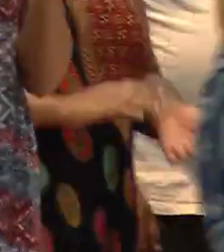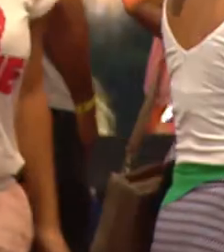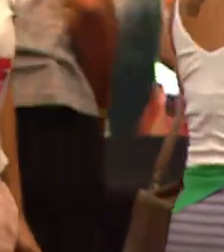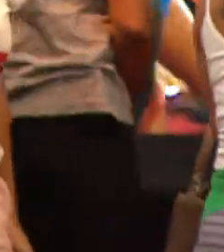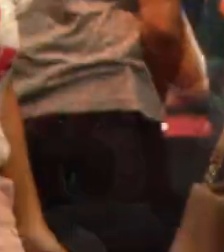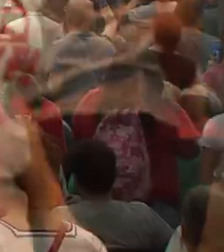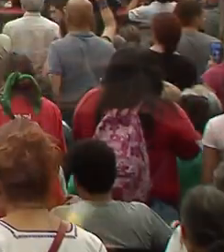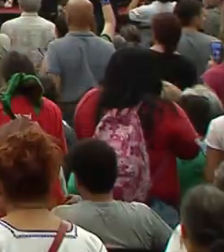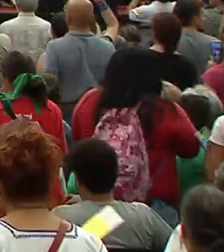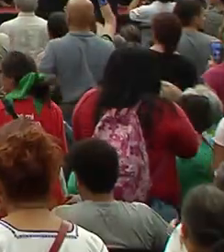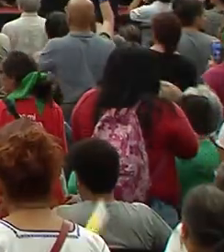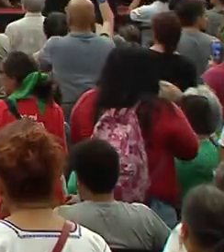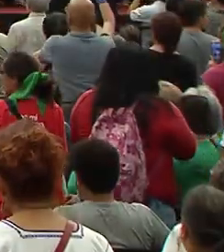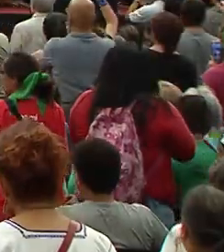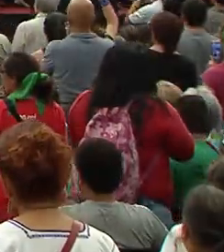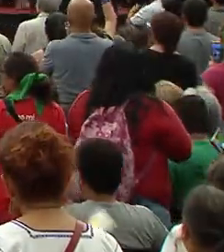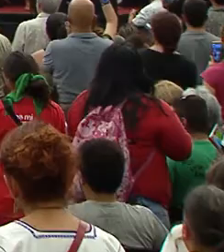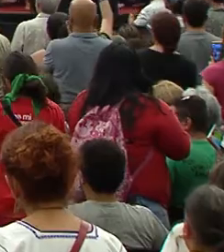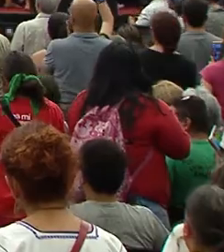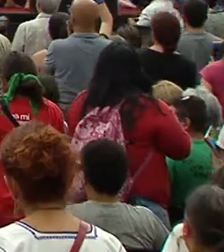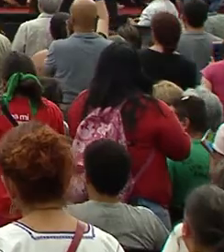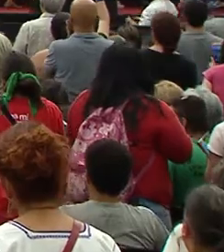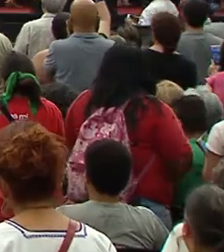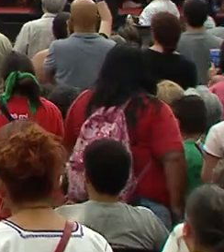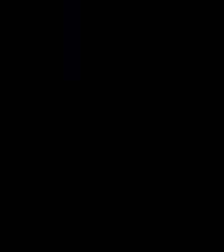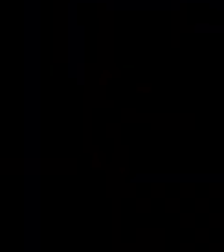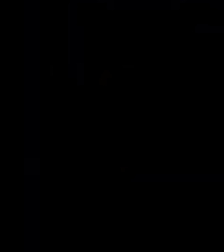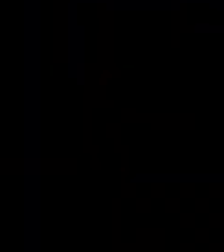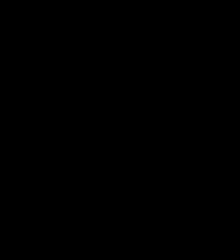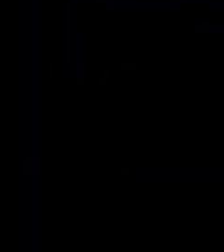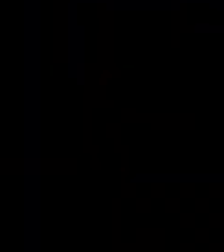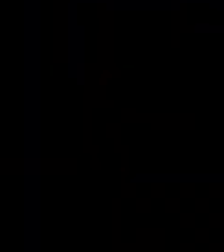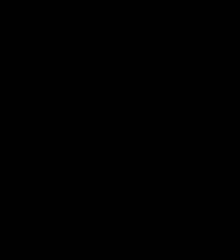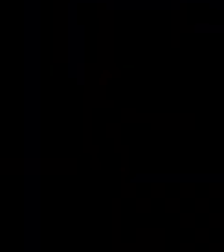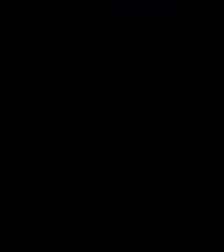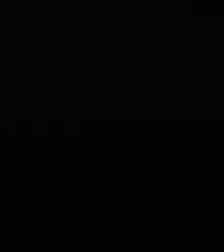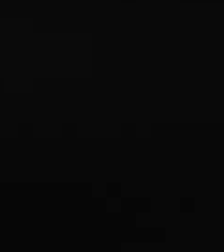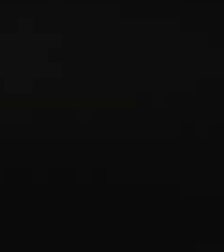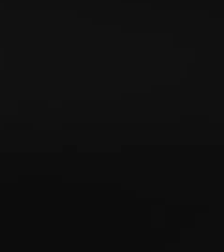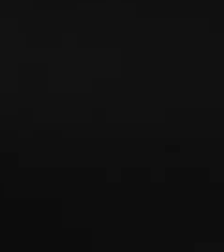Este es el Foro Mundial del Pensamiento Crítico.